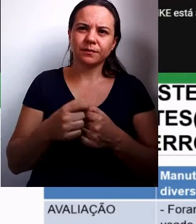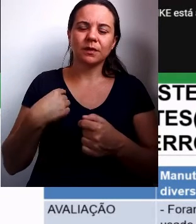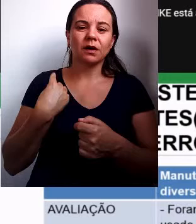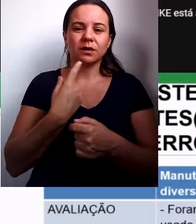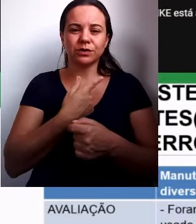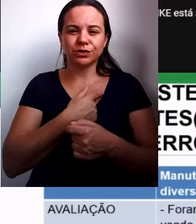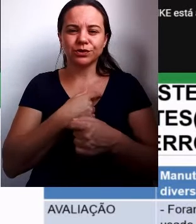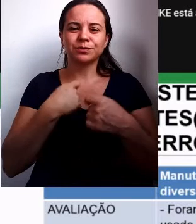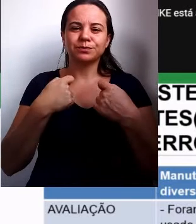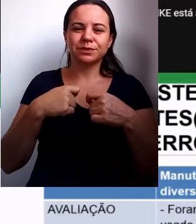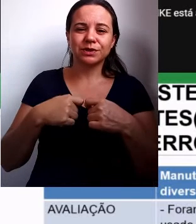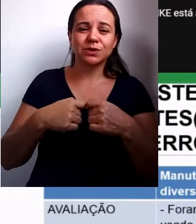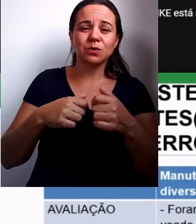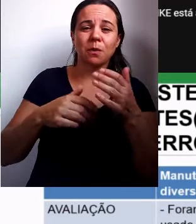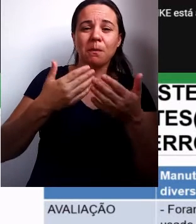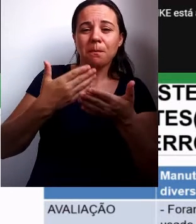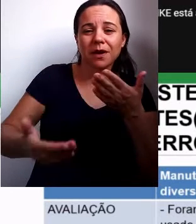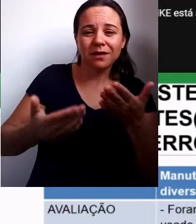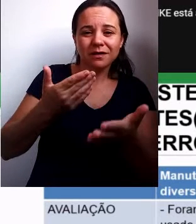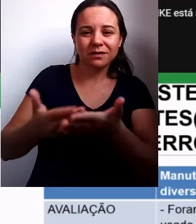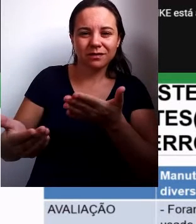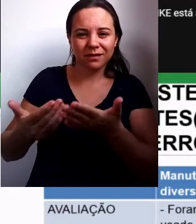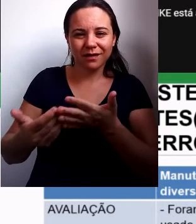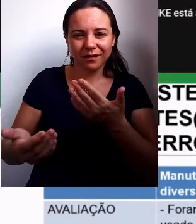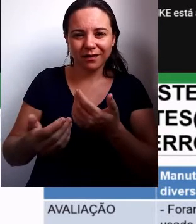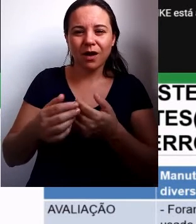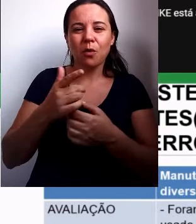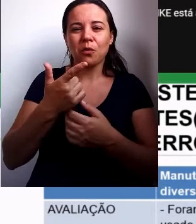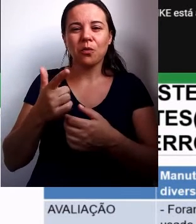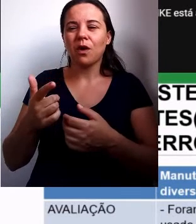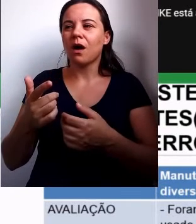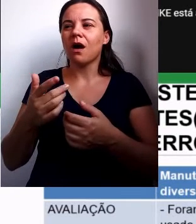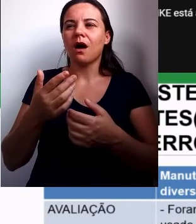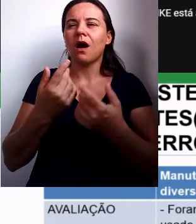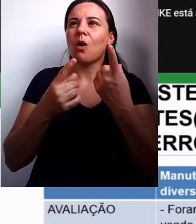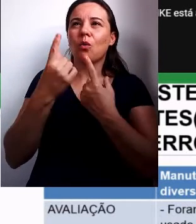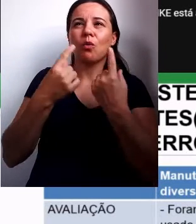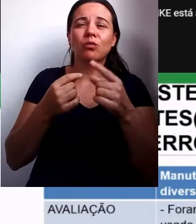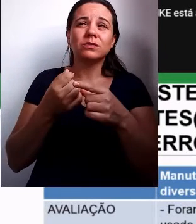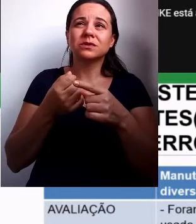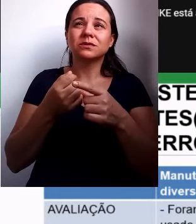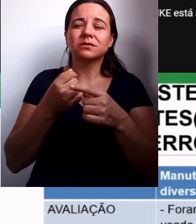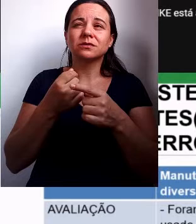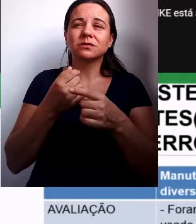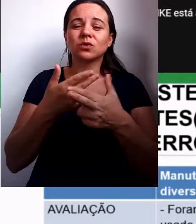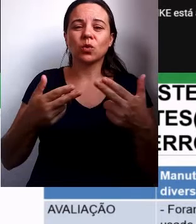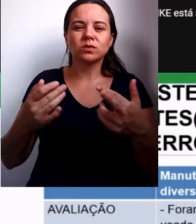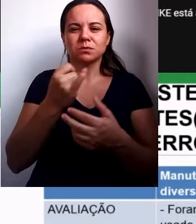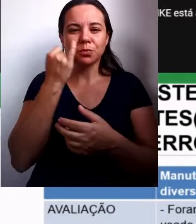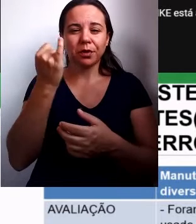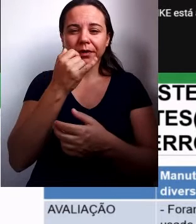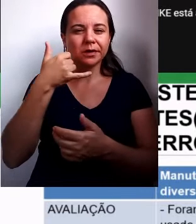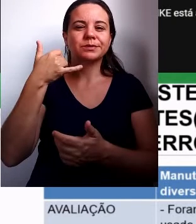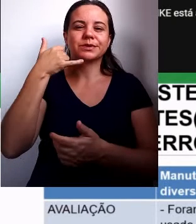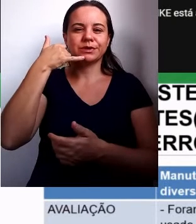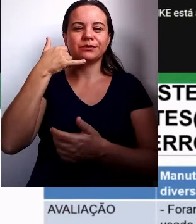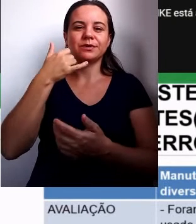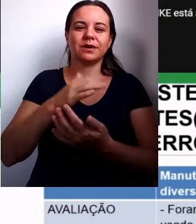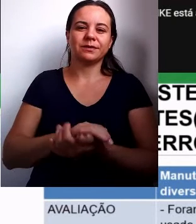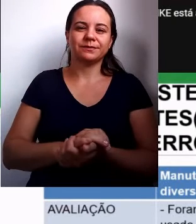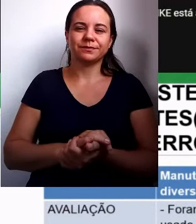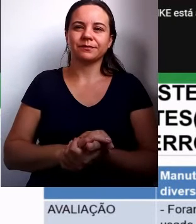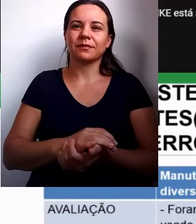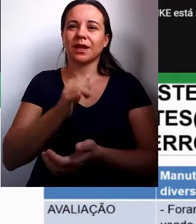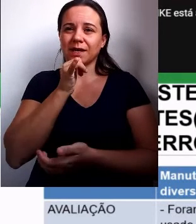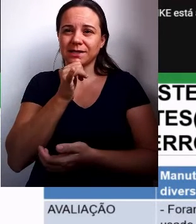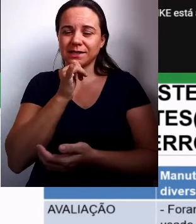a gente teve que então abrir mão de alguns recursos para celular. O que a gente estava usando